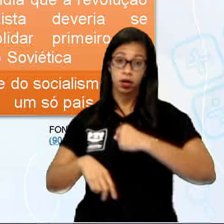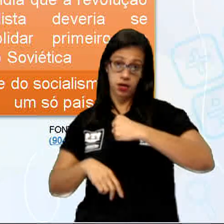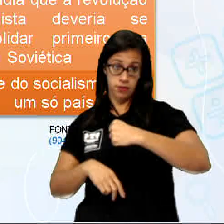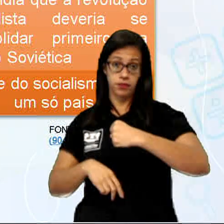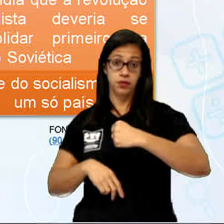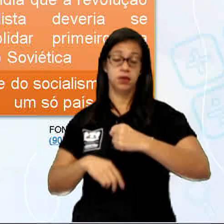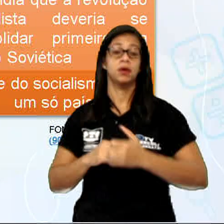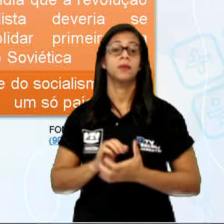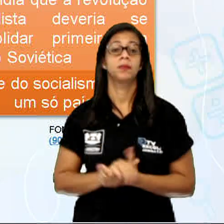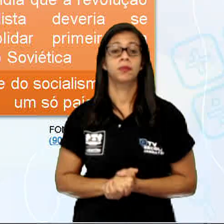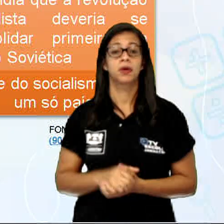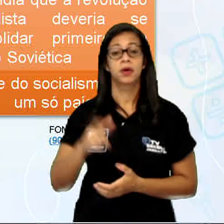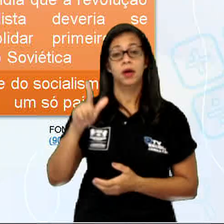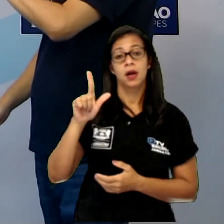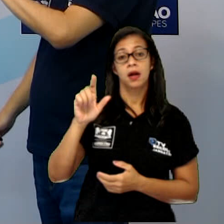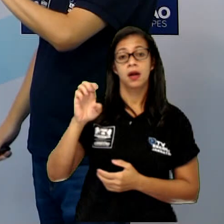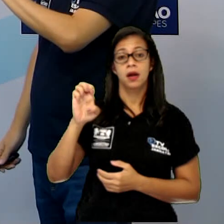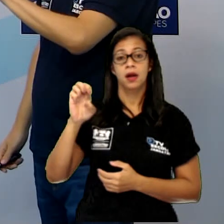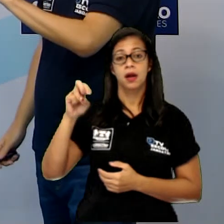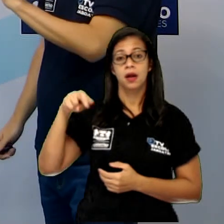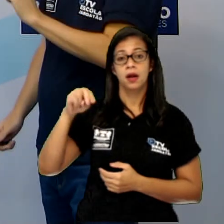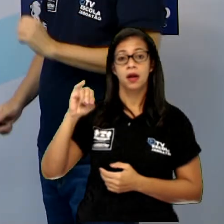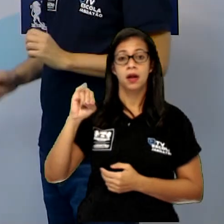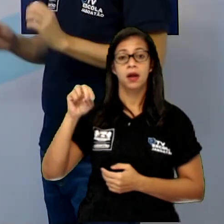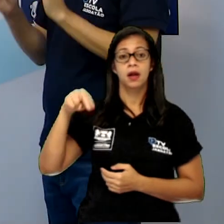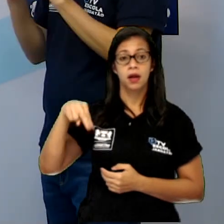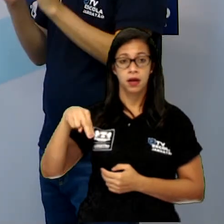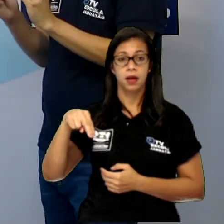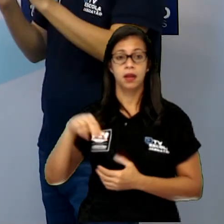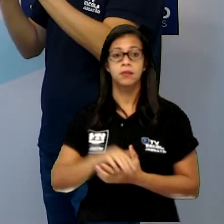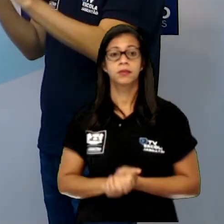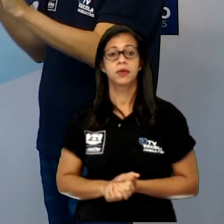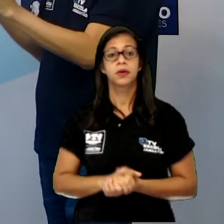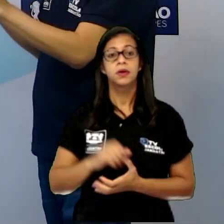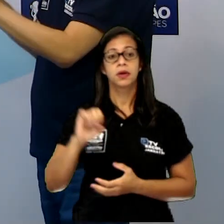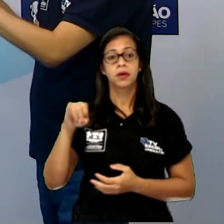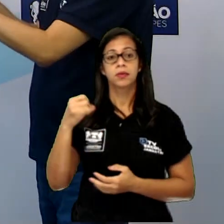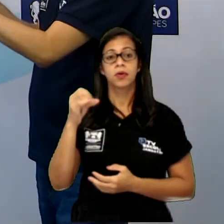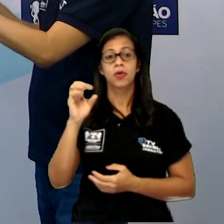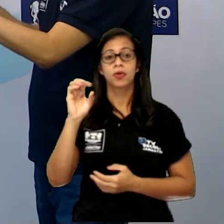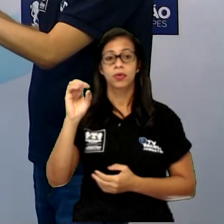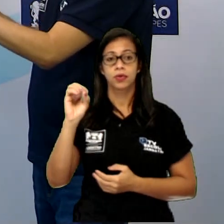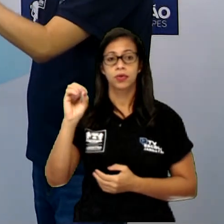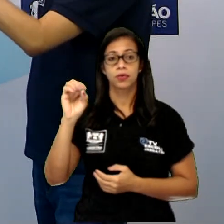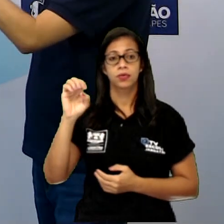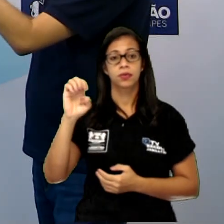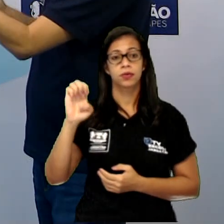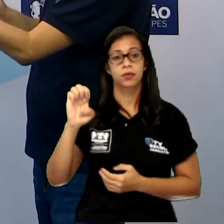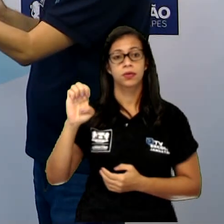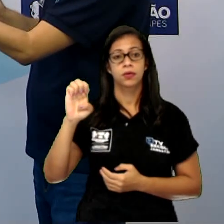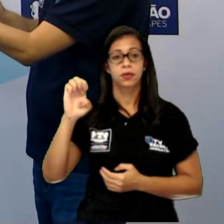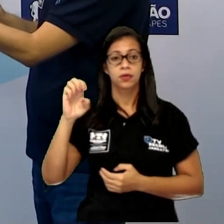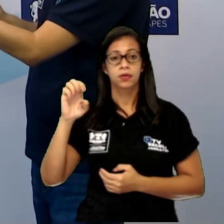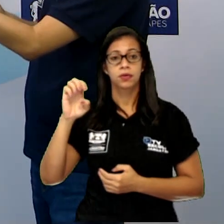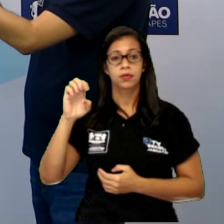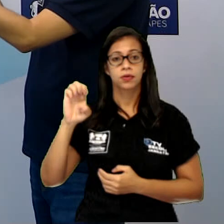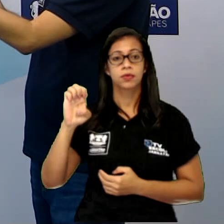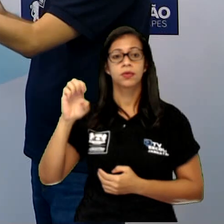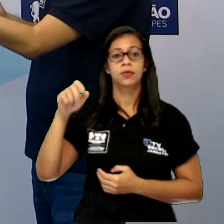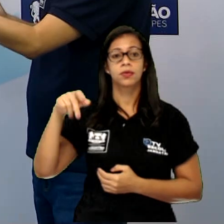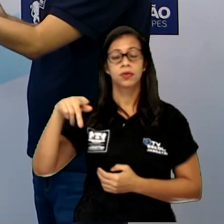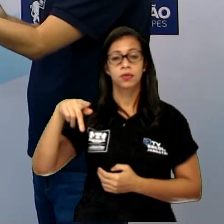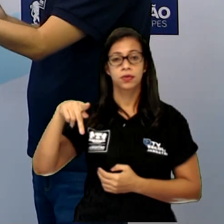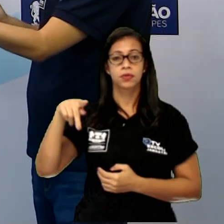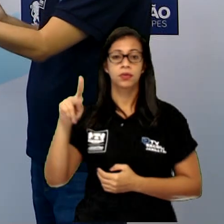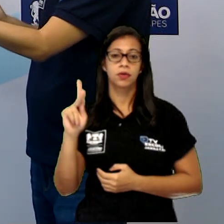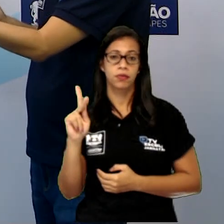Joseph Stalin, tá? Que defendia outra coisa. Então, presta bastante atenção nessa diferenciação. O que é que Trotsky defendia? Defendia